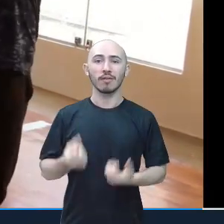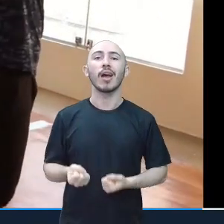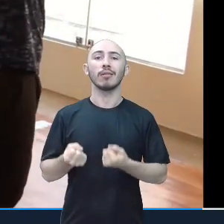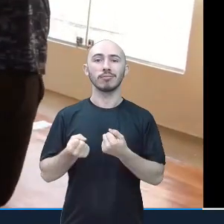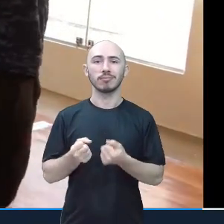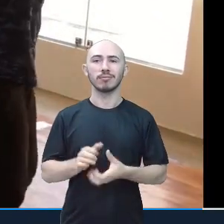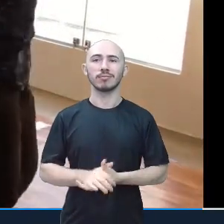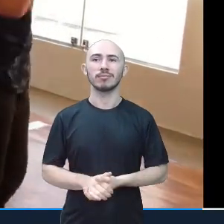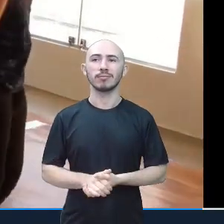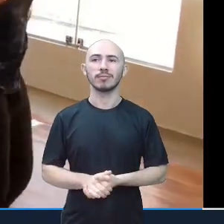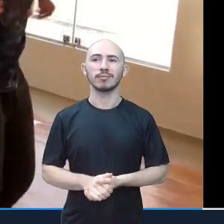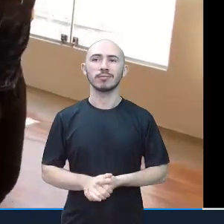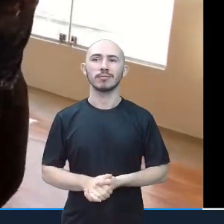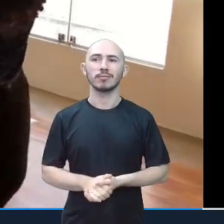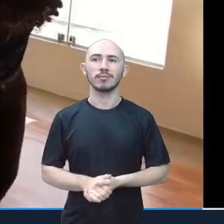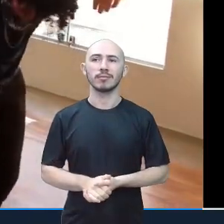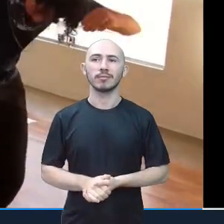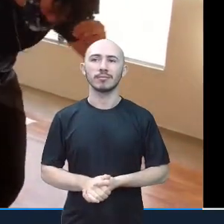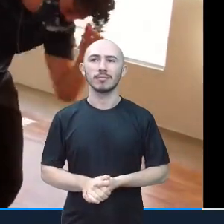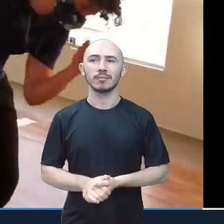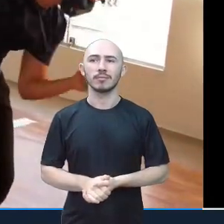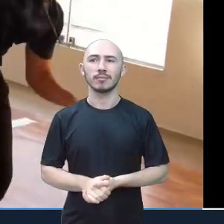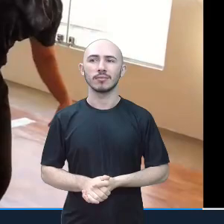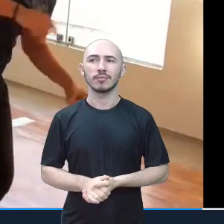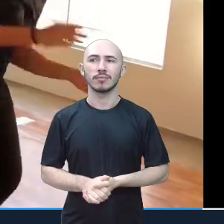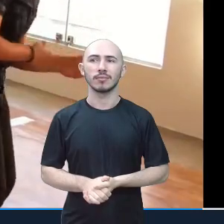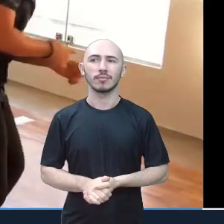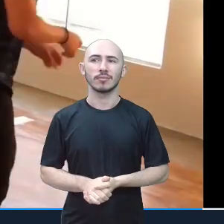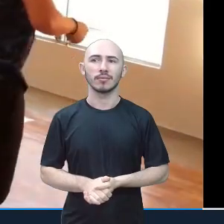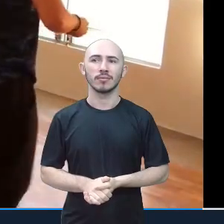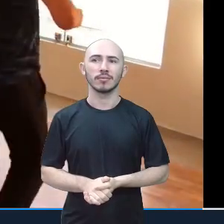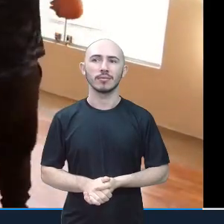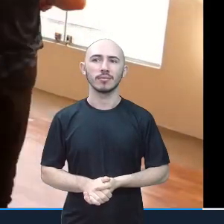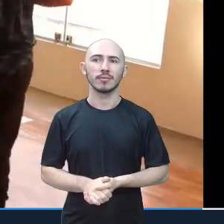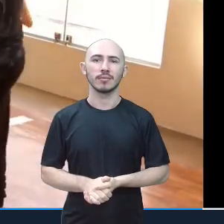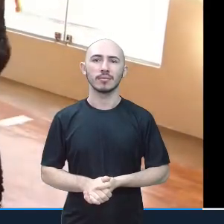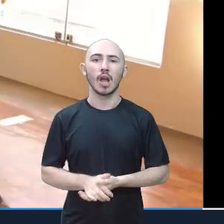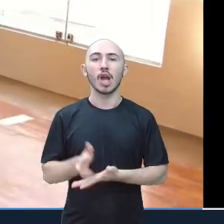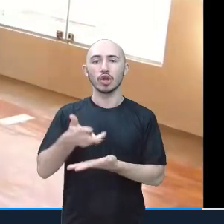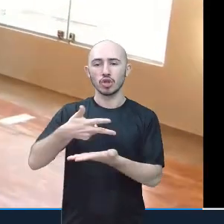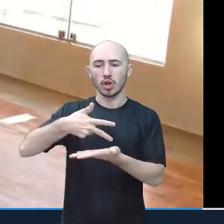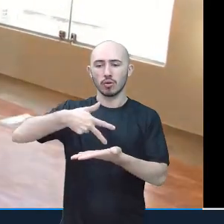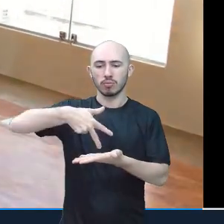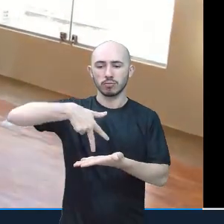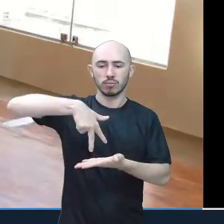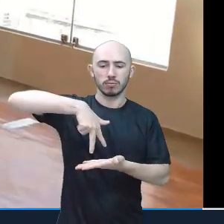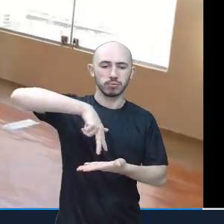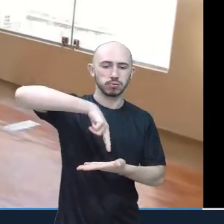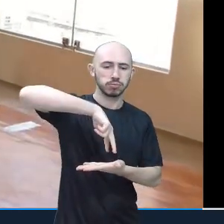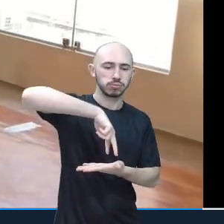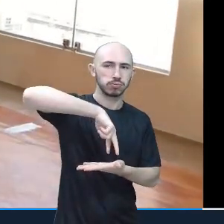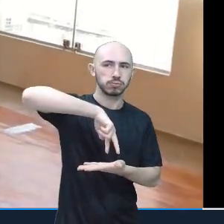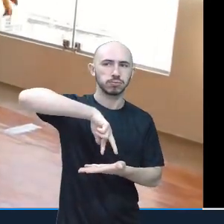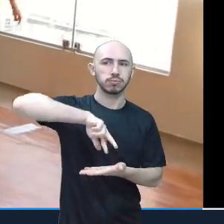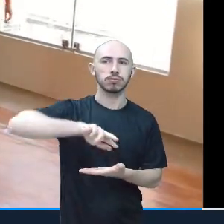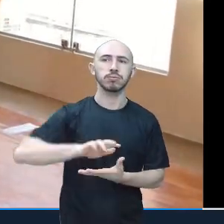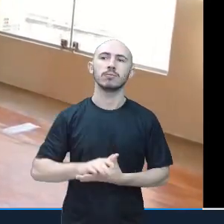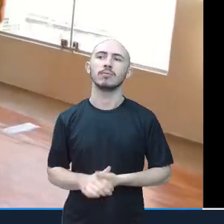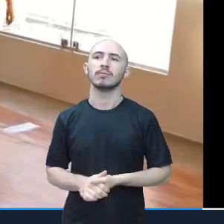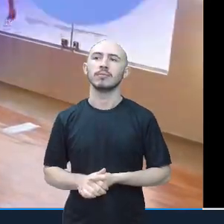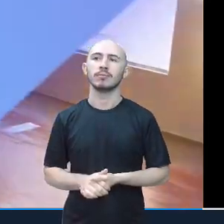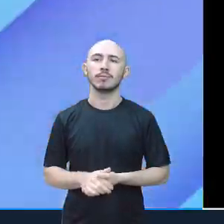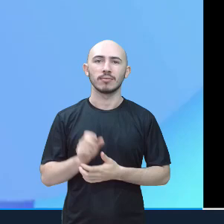tchá, bum, bum, bum, bum, gira, e gira, e gira,